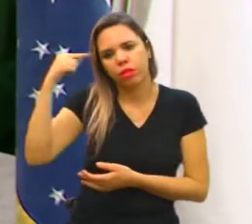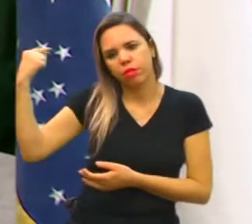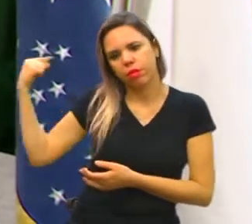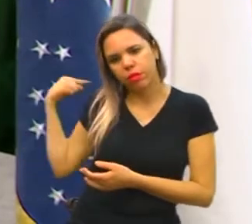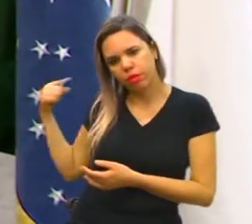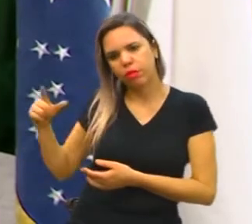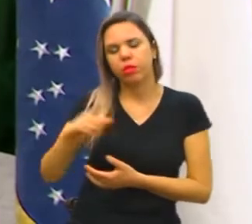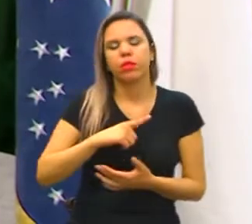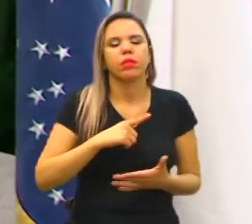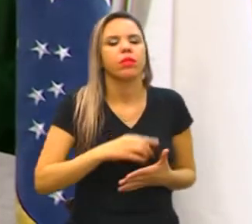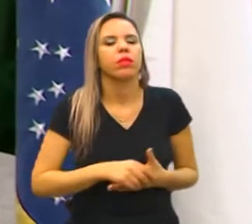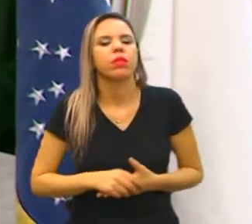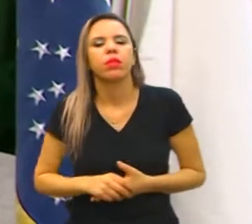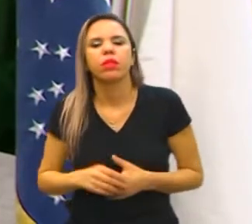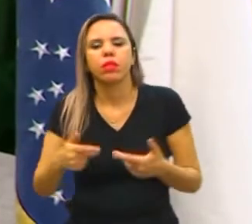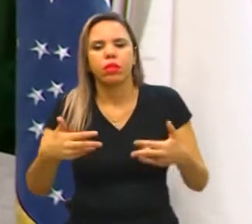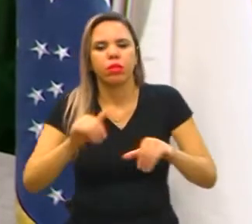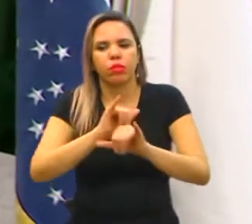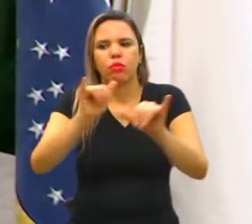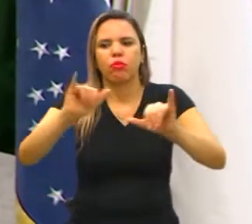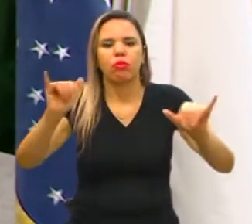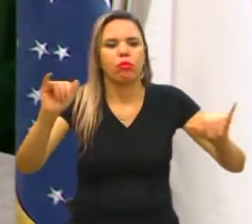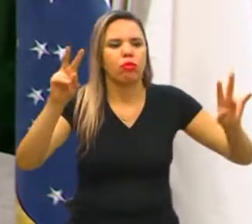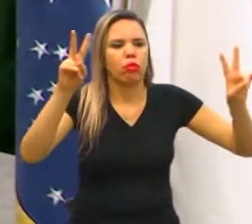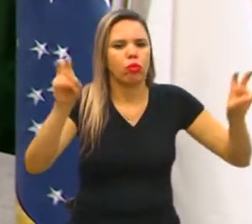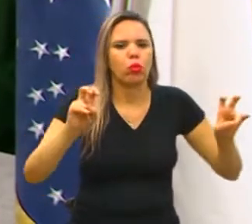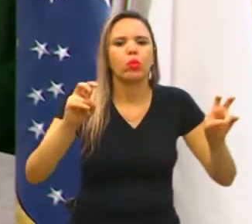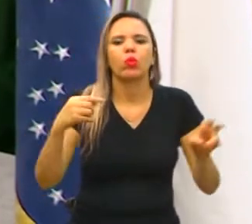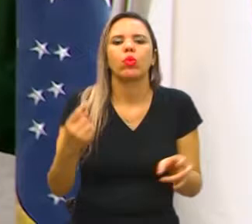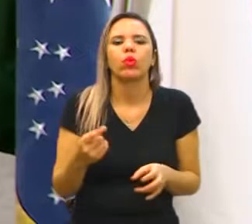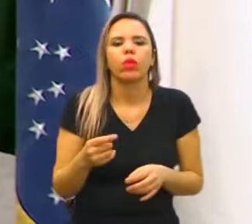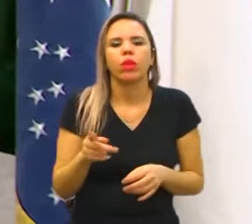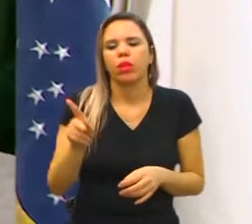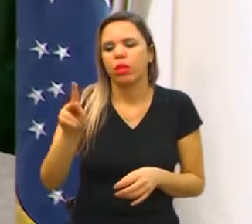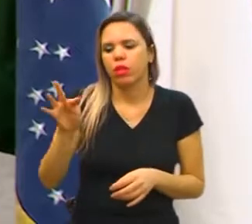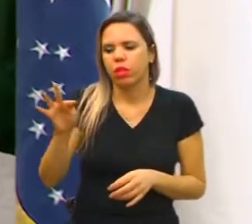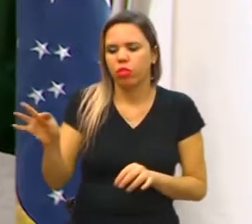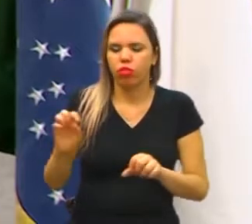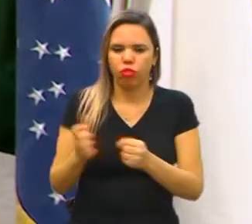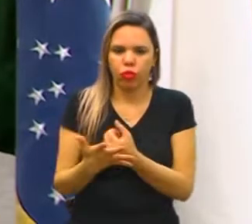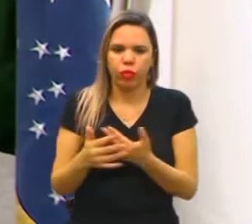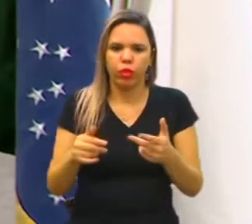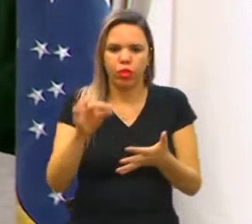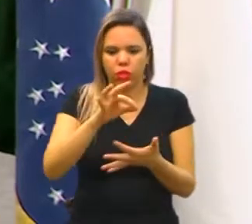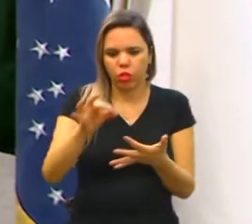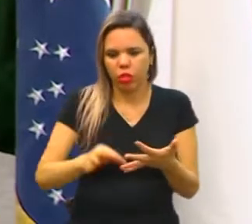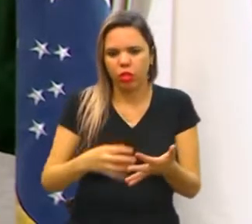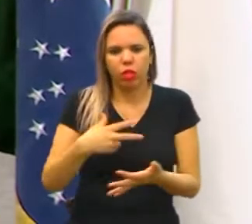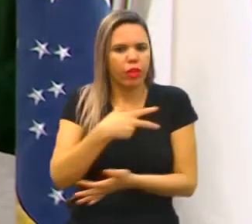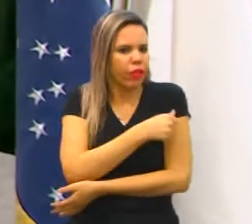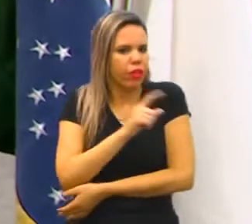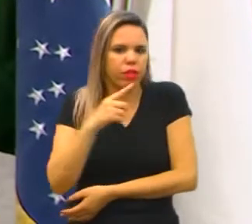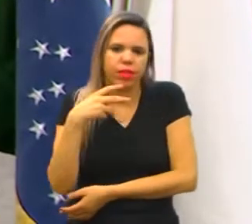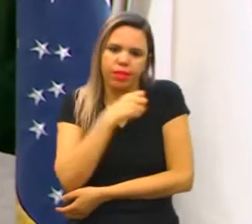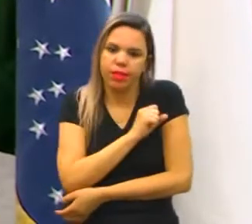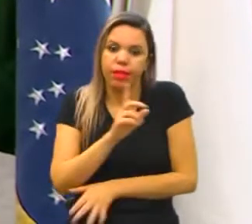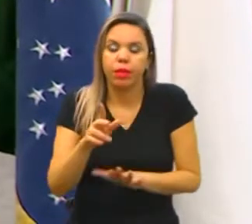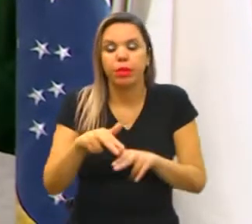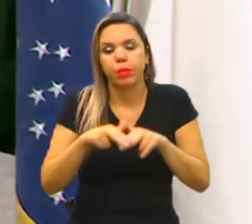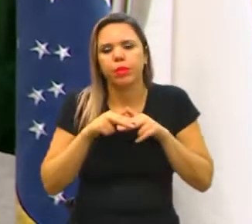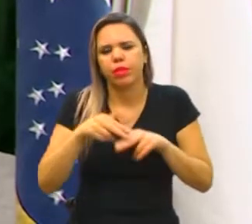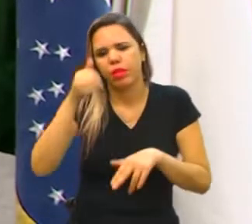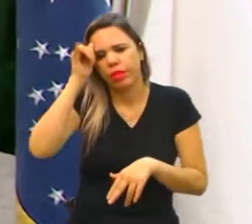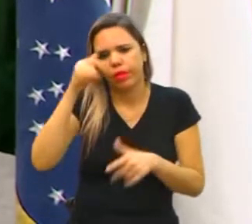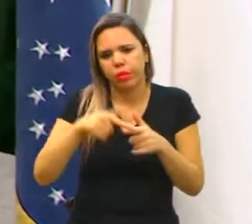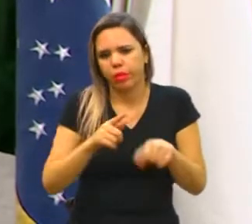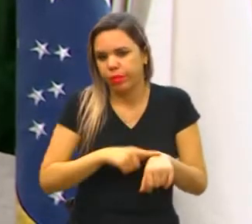pandemia a gente teve várias divulgações sobre o kit Covid, de que a vacina não salvava. Então isso a gente